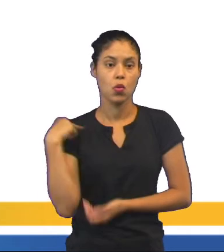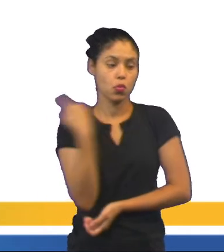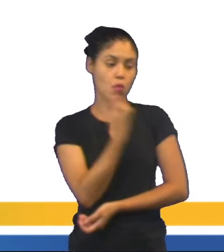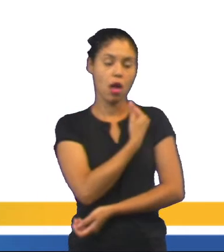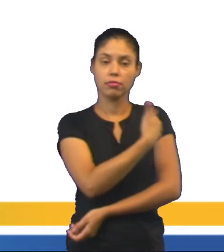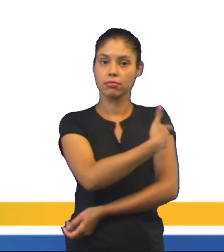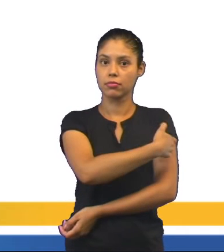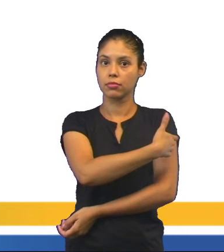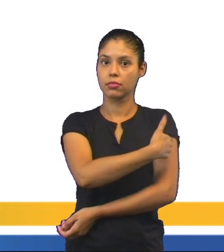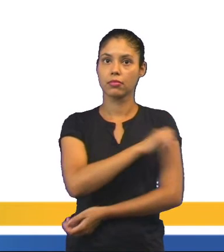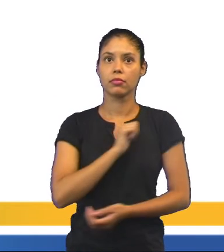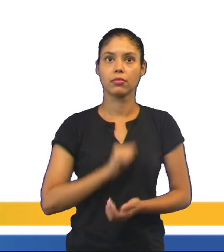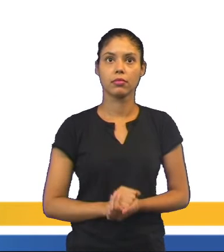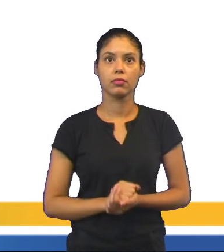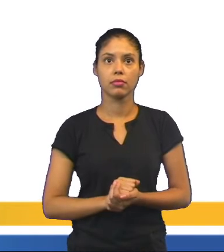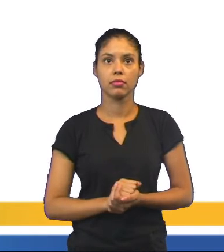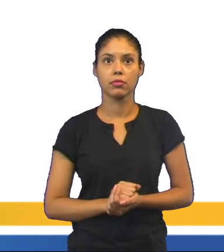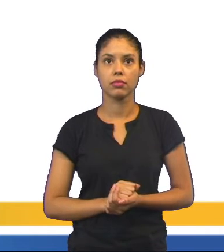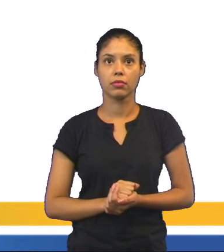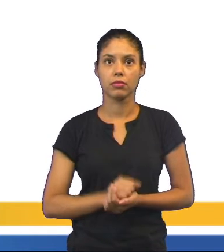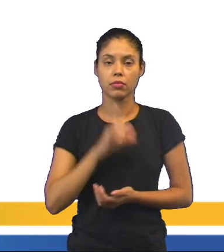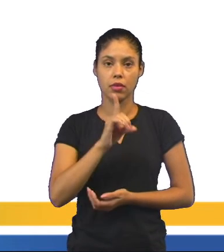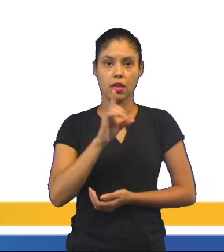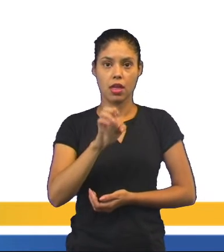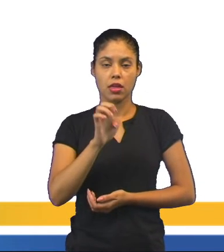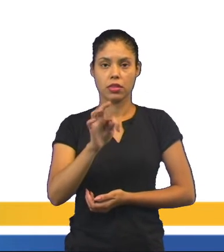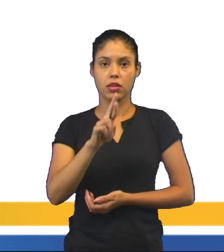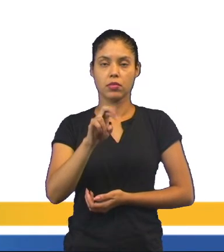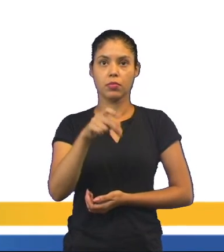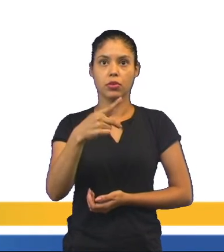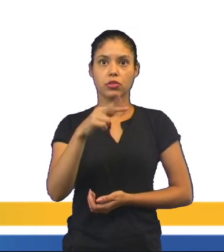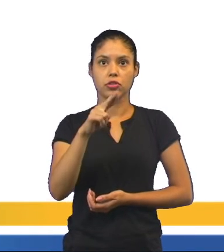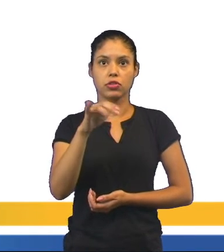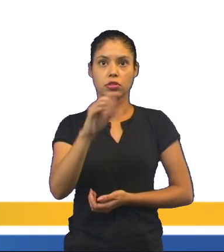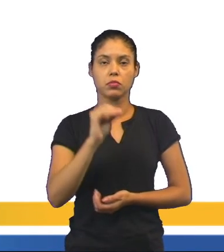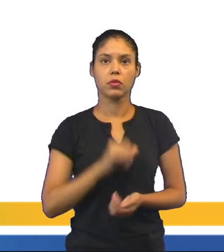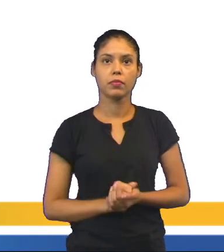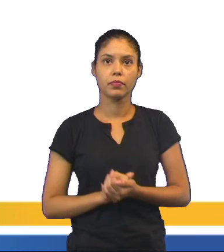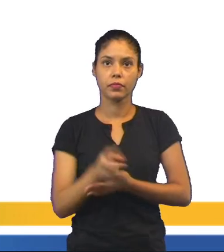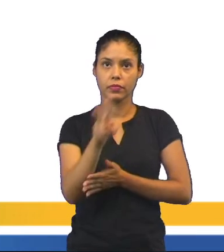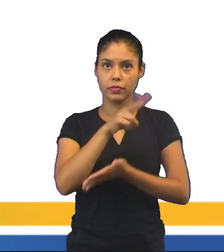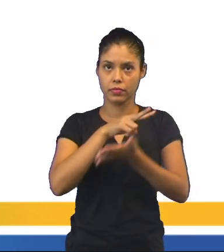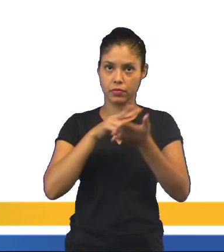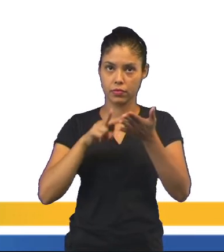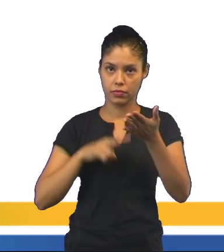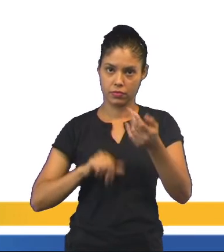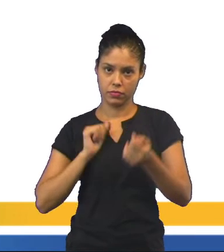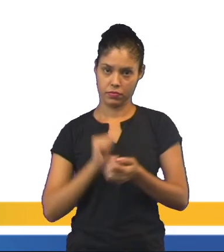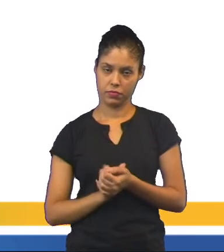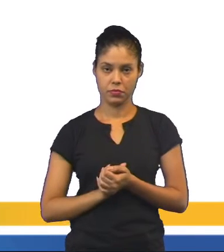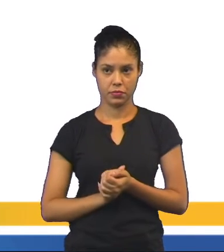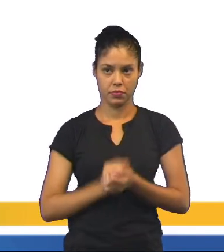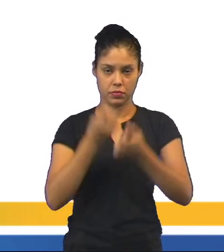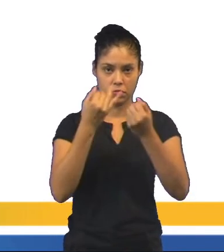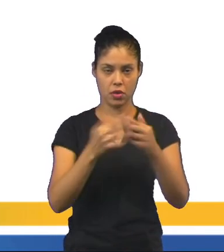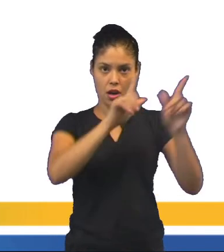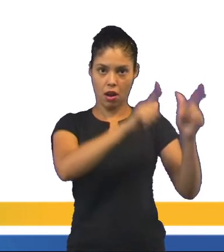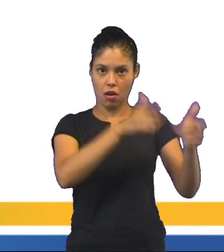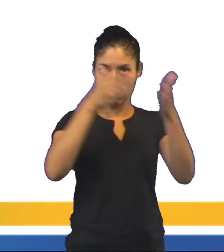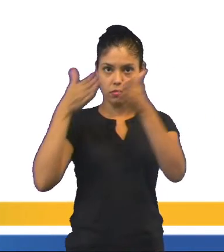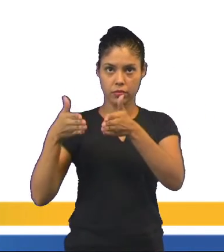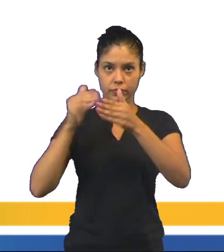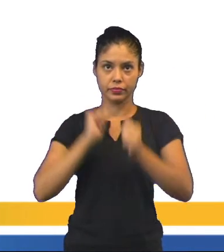nos vacinar contra o despotismo. Agora vamos fazer a leitura do fragmento que está ao